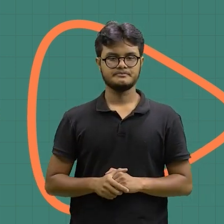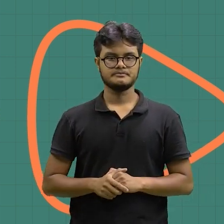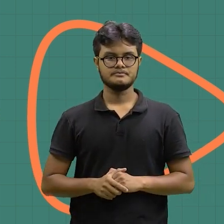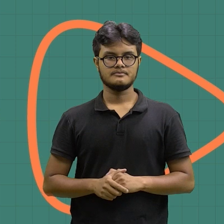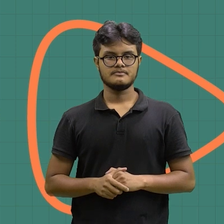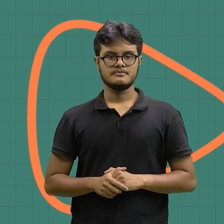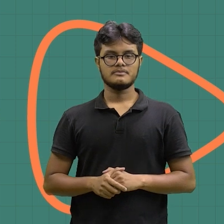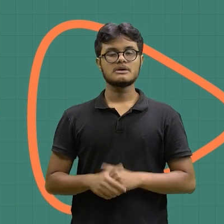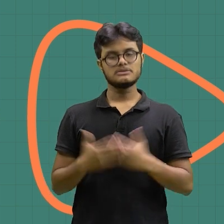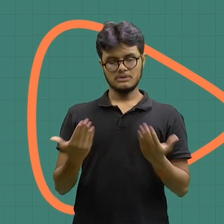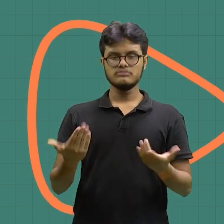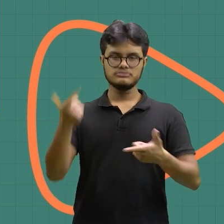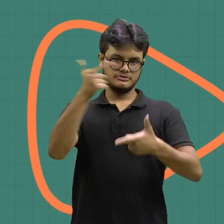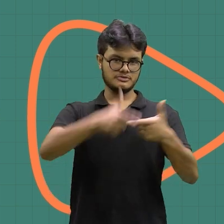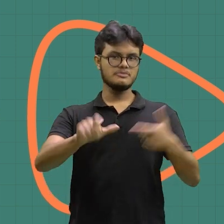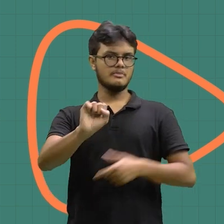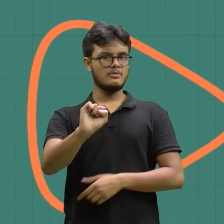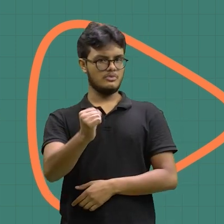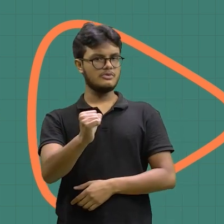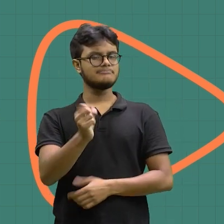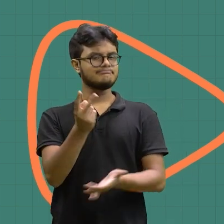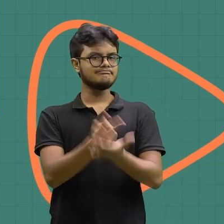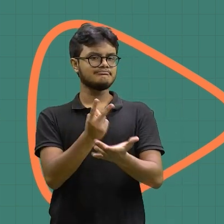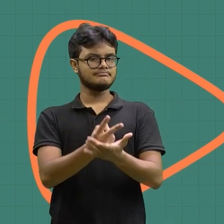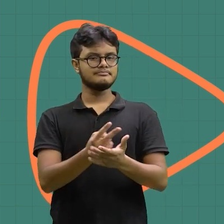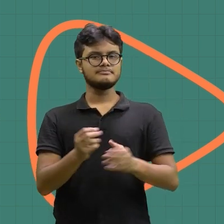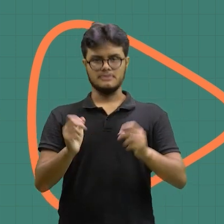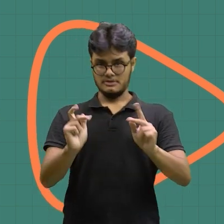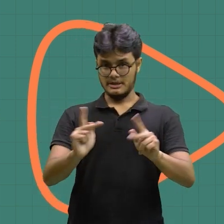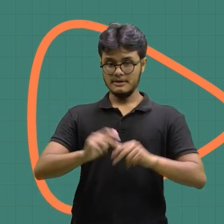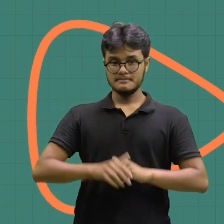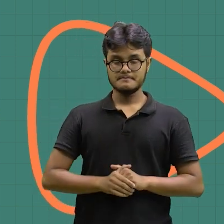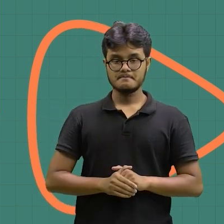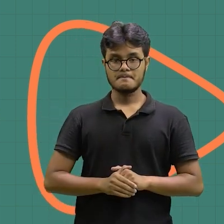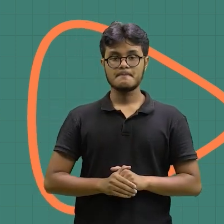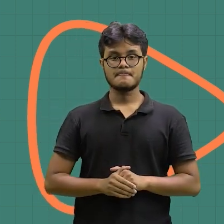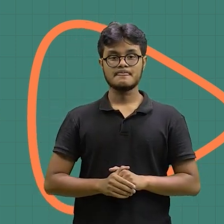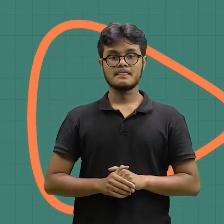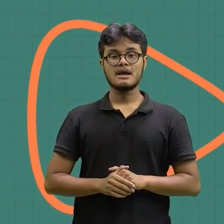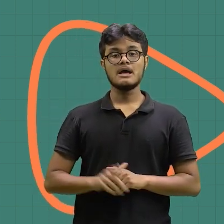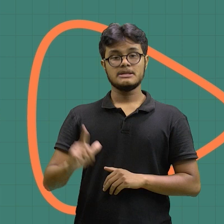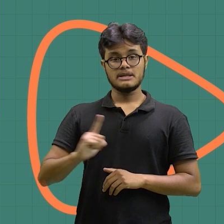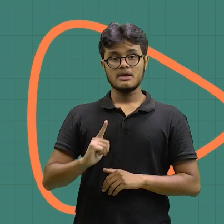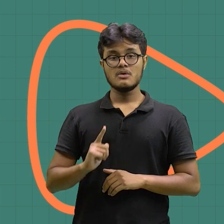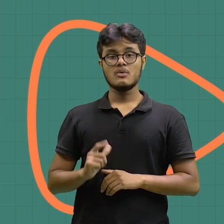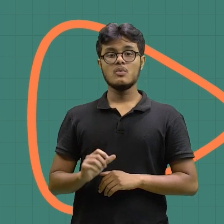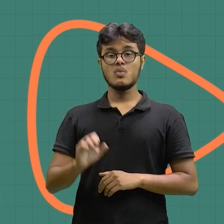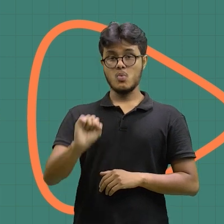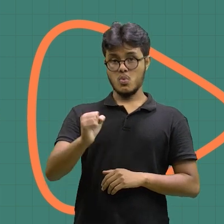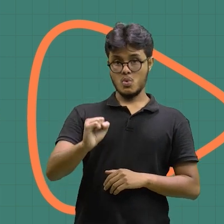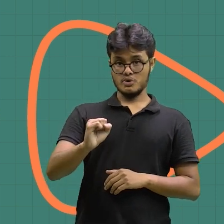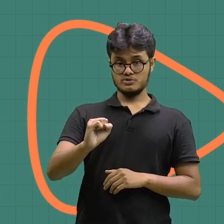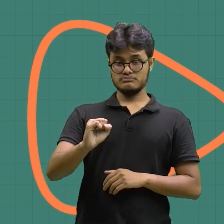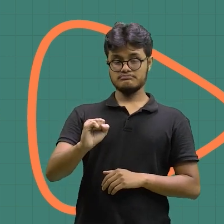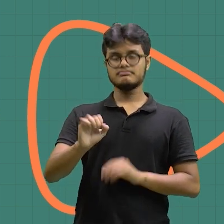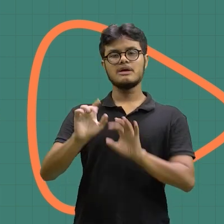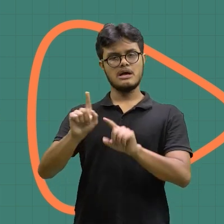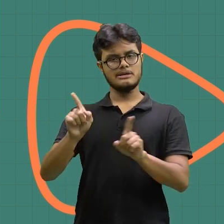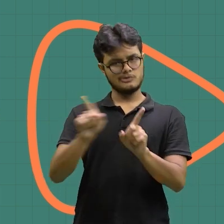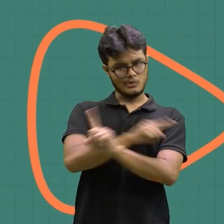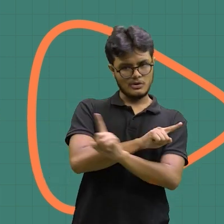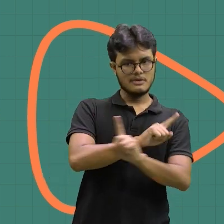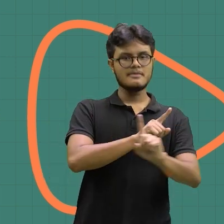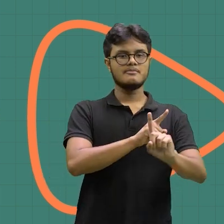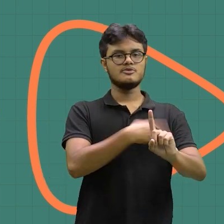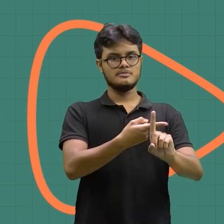dividida por 8. Na verdade, aqui, ó, dividida por 8. E aí eu passo esse 8 multiplicando minha carga final, e aí eu tenho essa